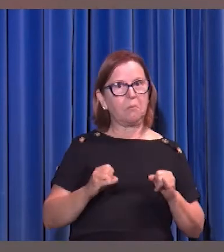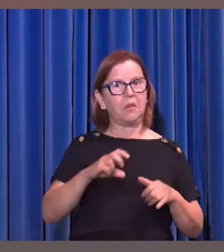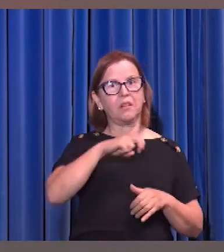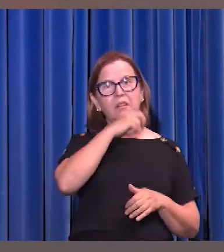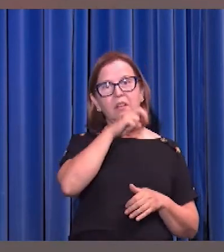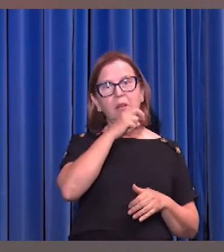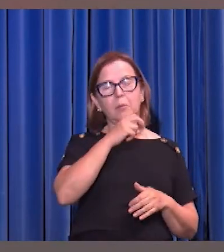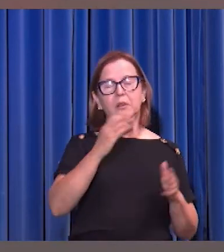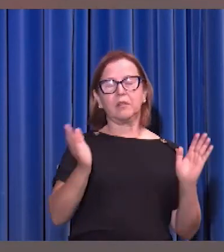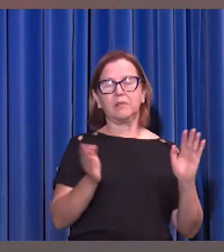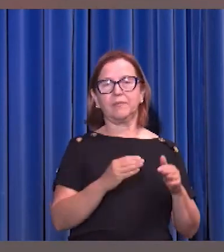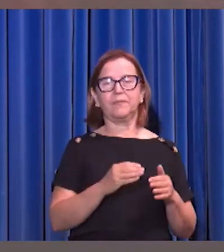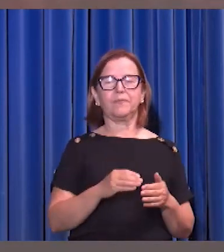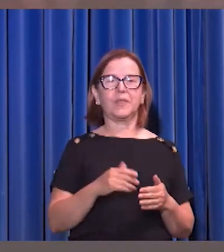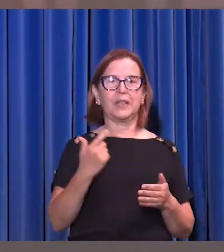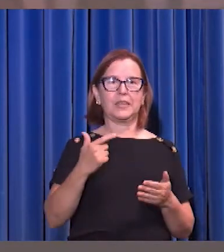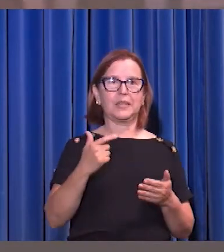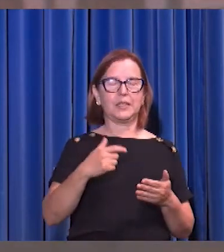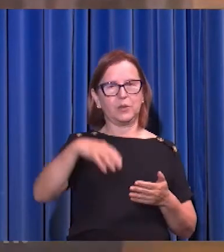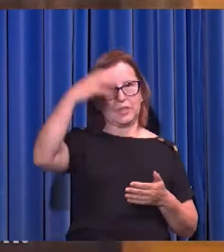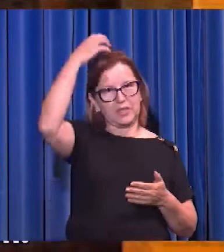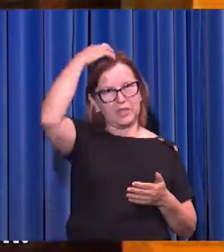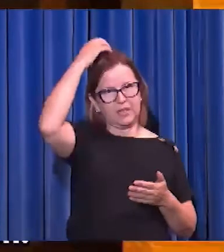capítulo 18, versículo 4.